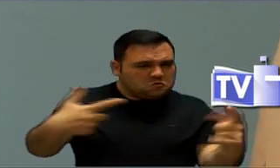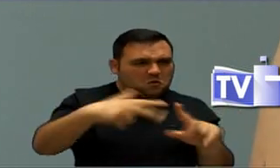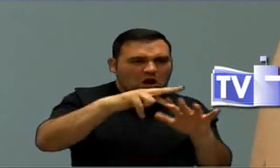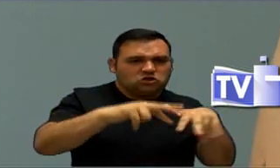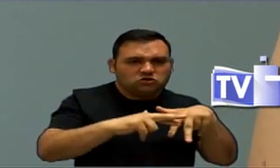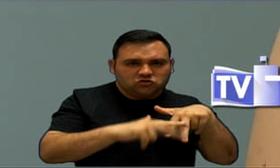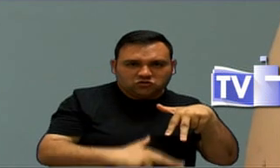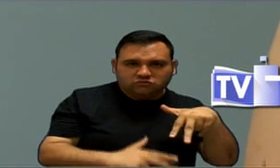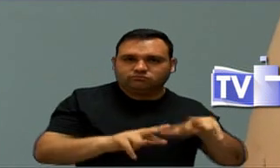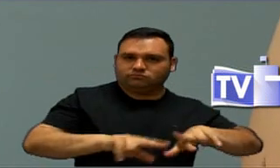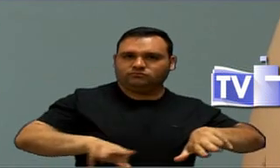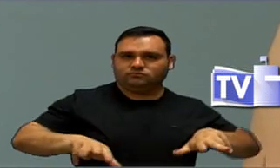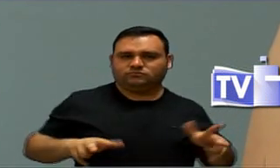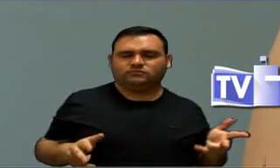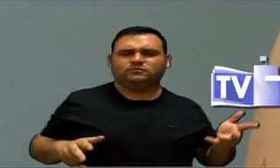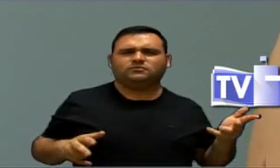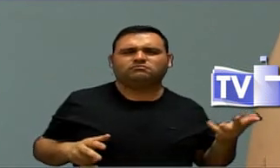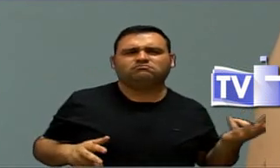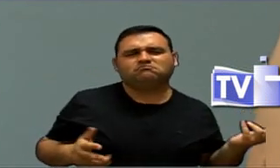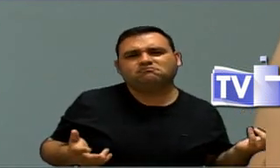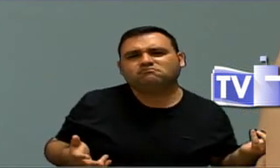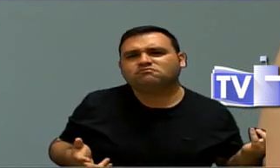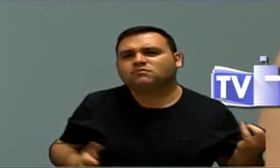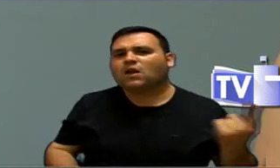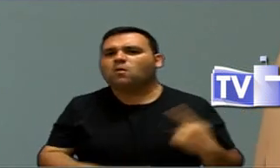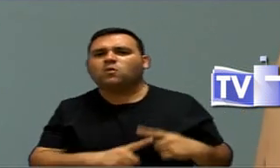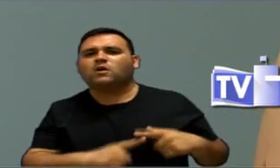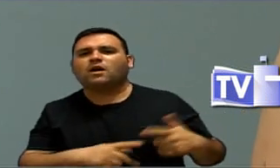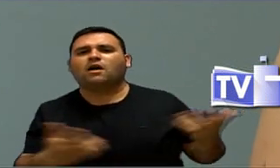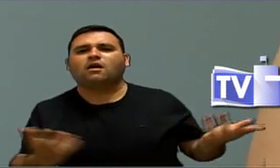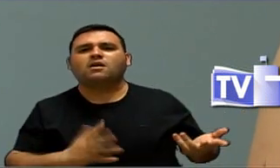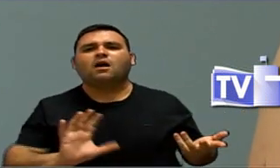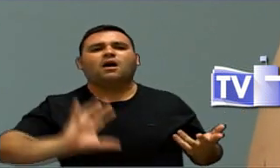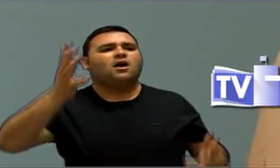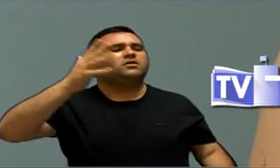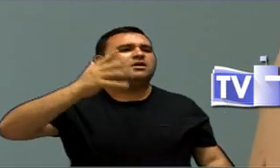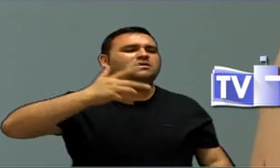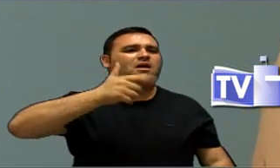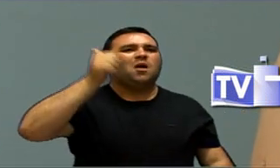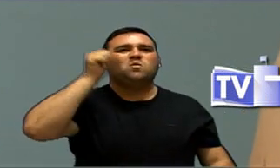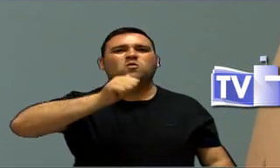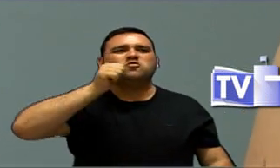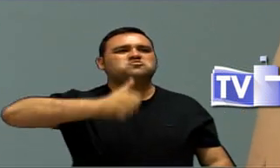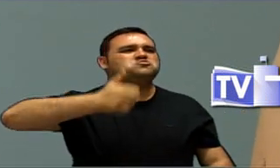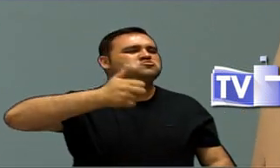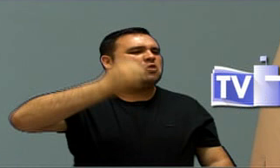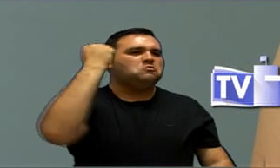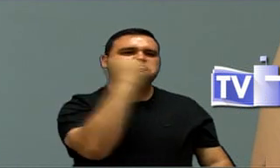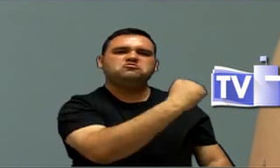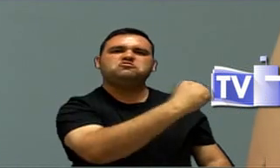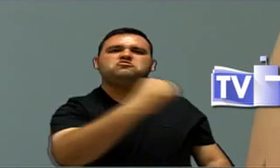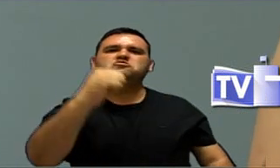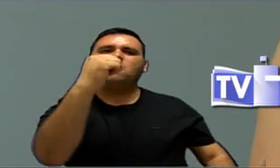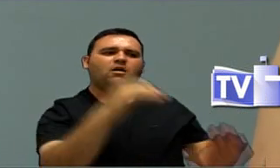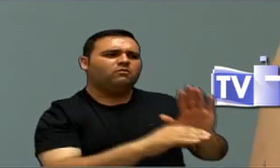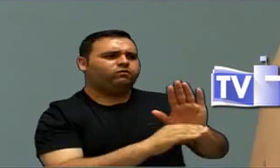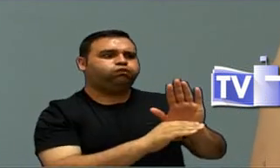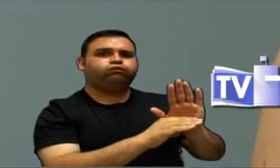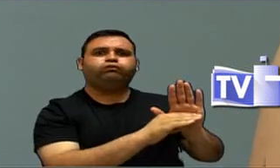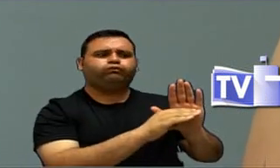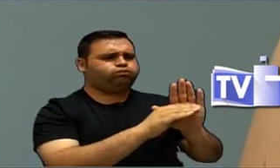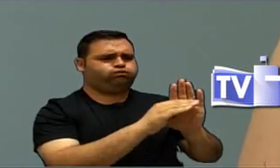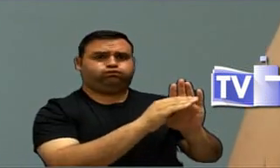gênero no geral, por que que, então, os números de feminicídio eles têm aumentado cada vez mais?